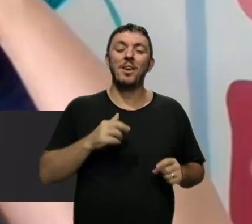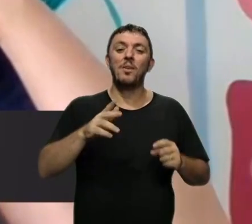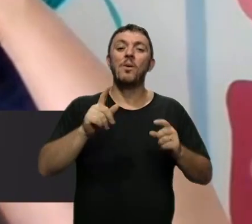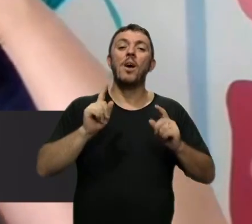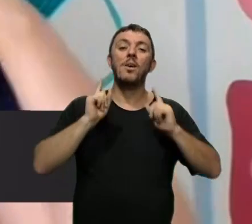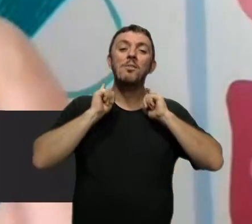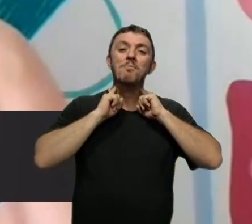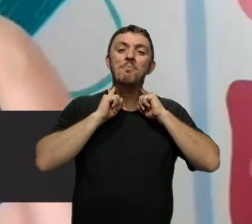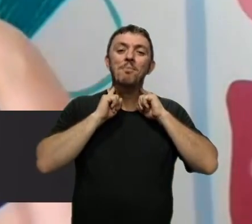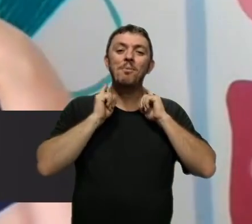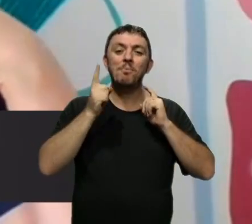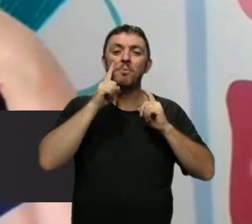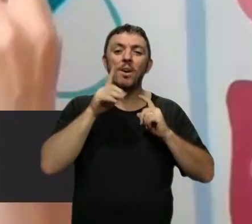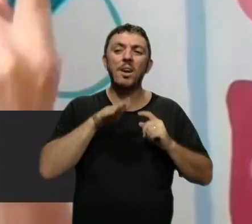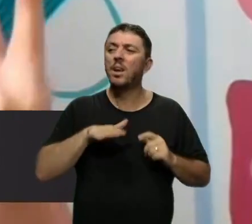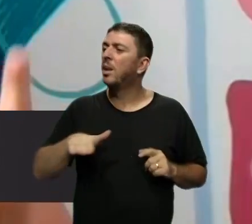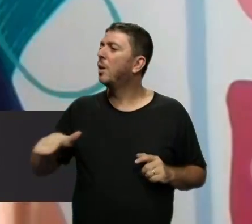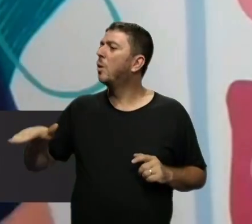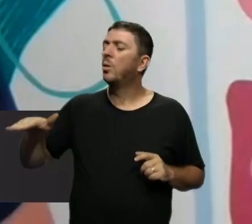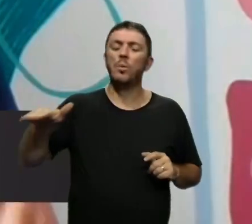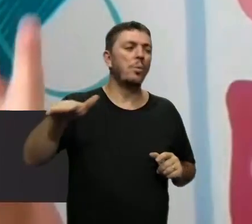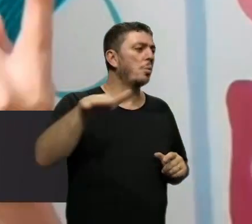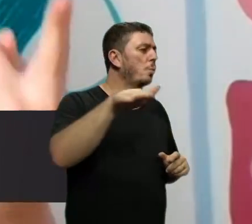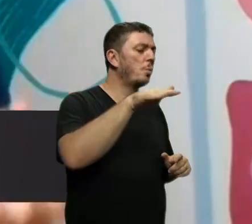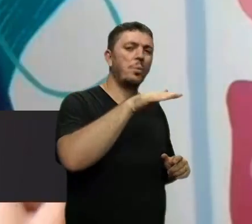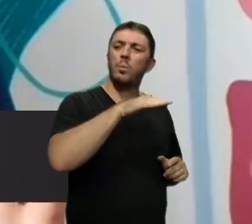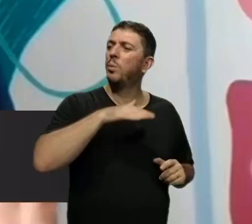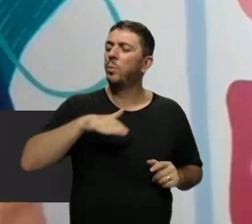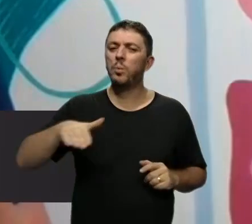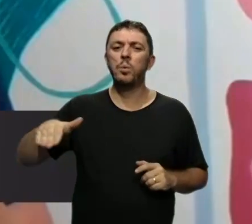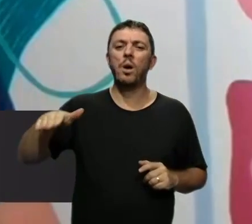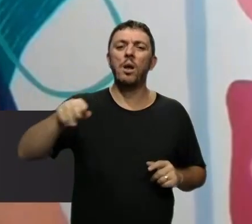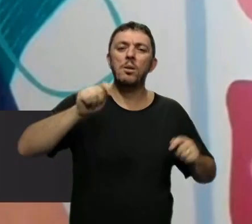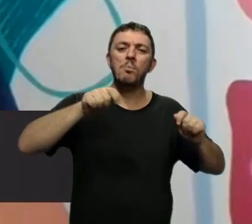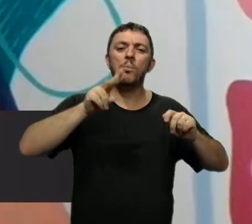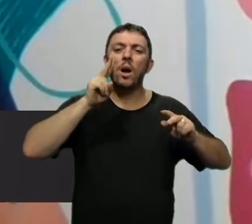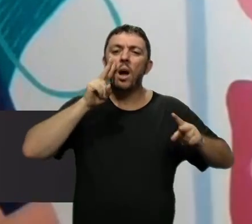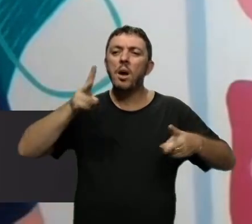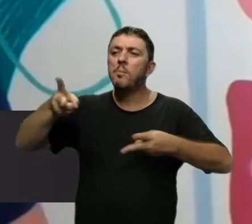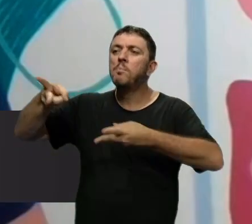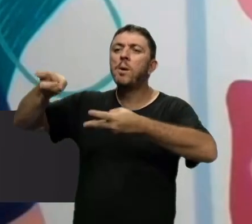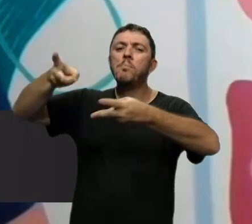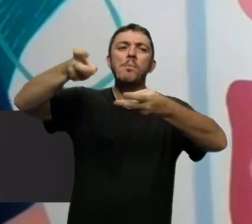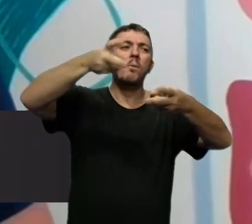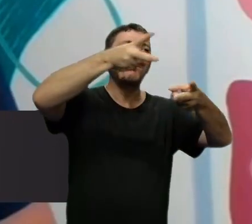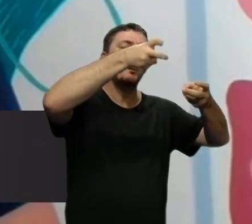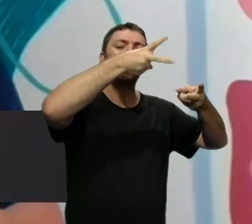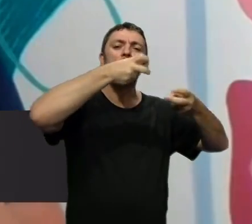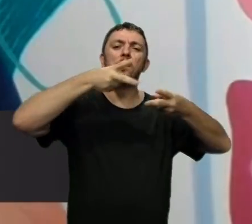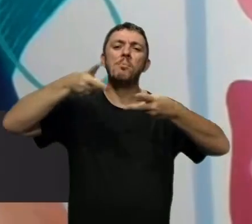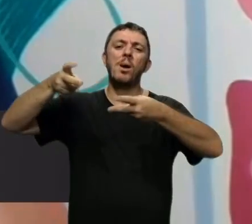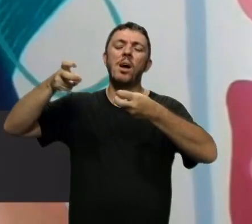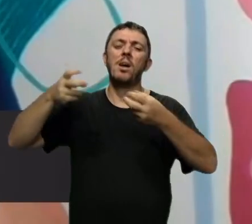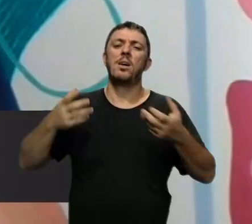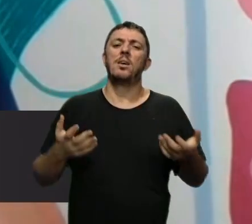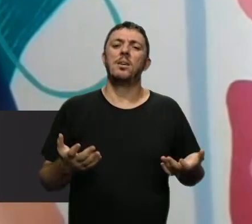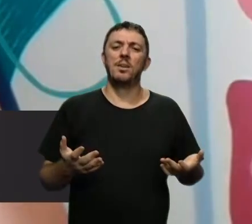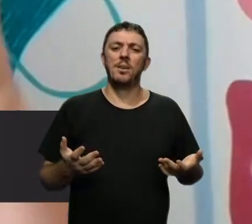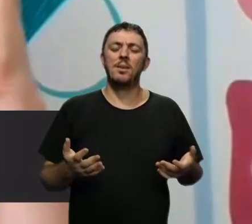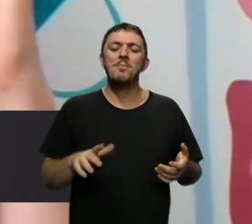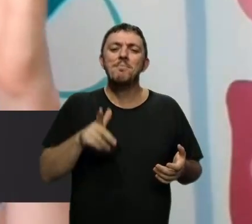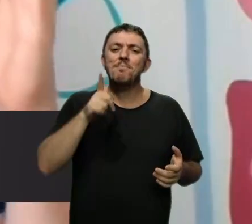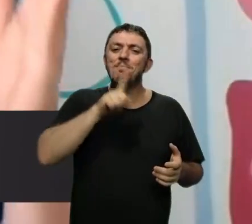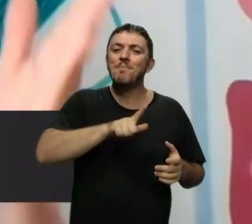pescoço para todos os lados e poder observar esse espaço, algo que é muito simples,